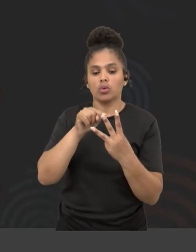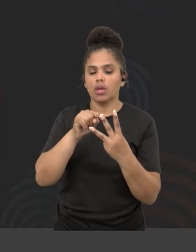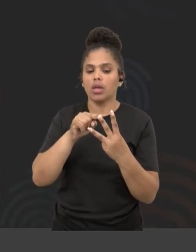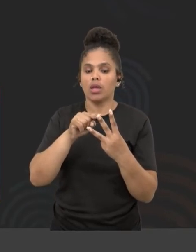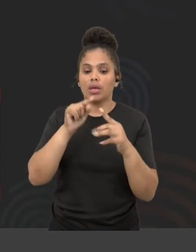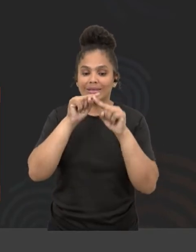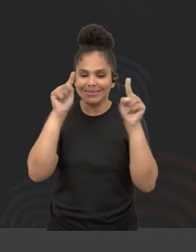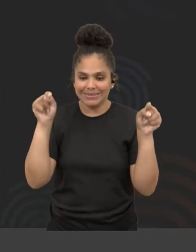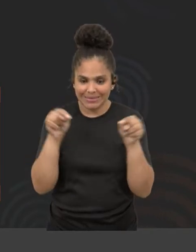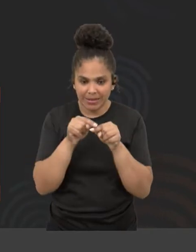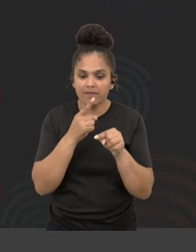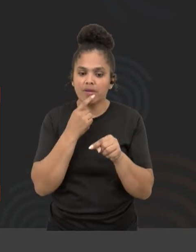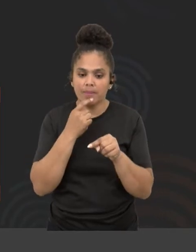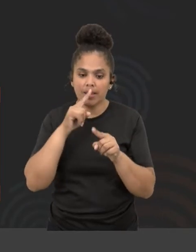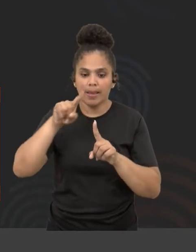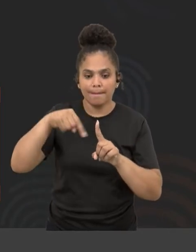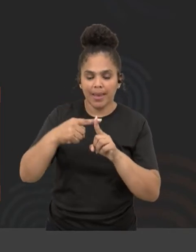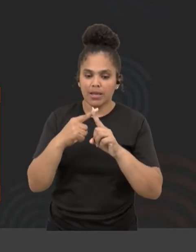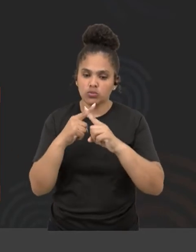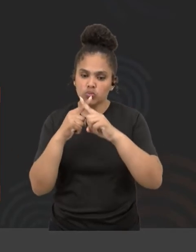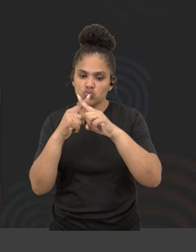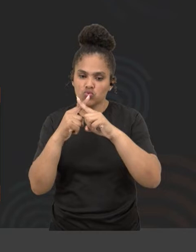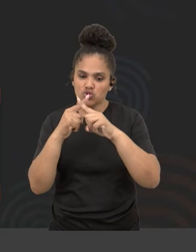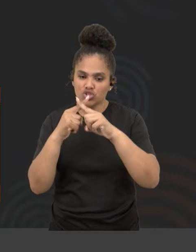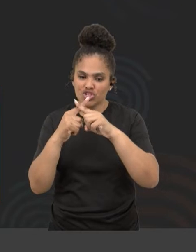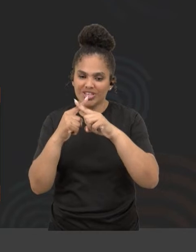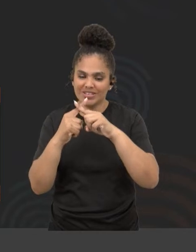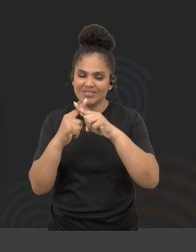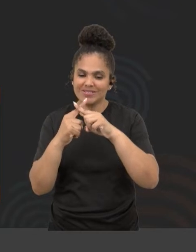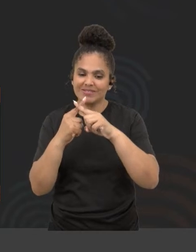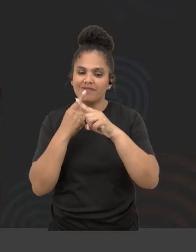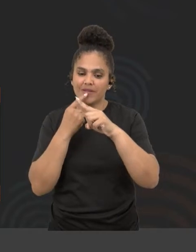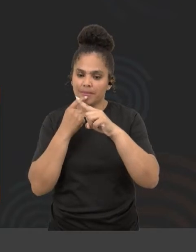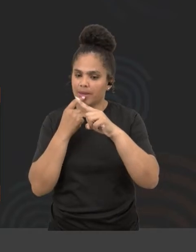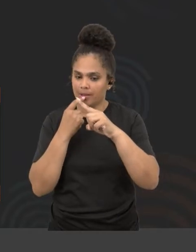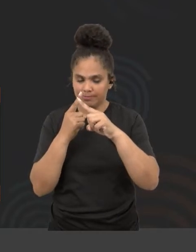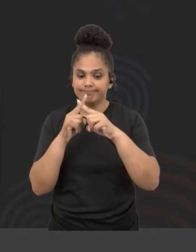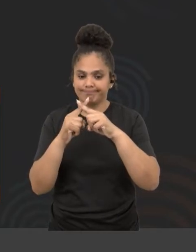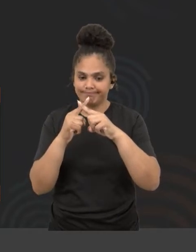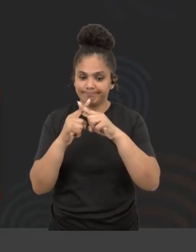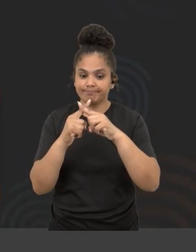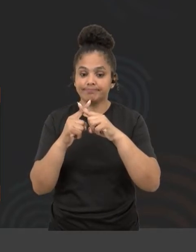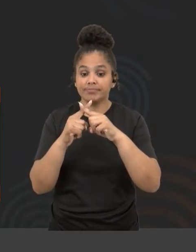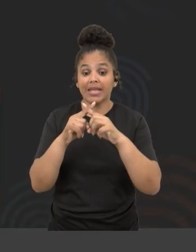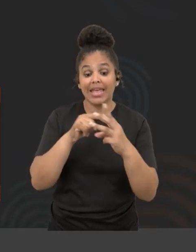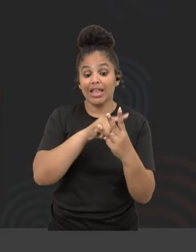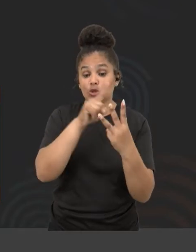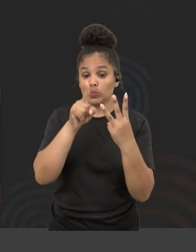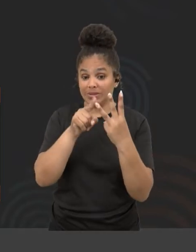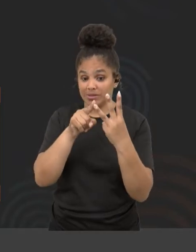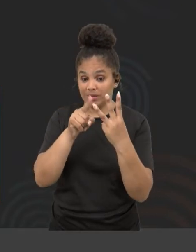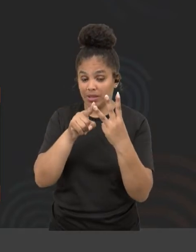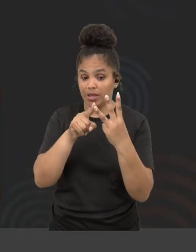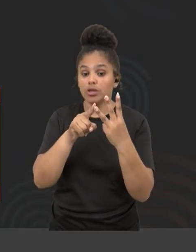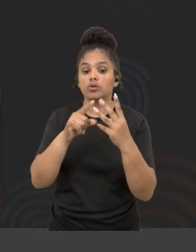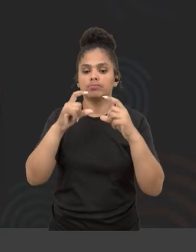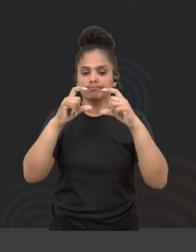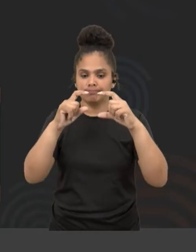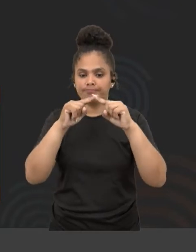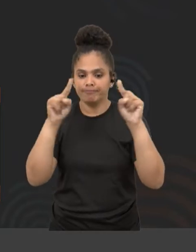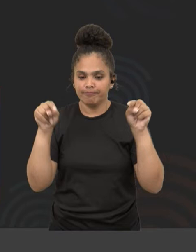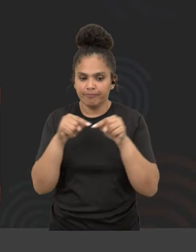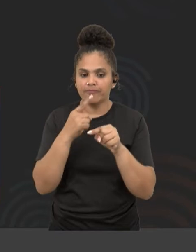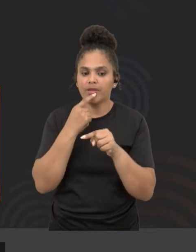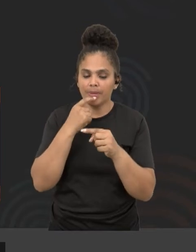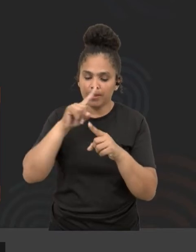ícone de X, né, do lado, no mesmo campo de senha. E no terceiro exemplo, além do ícone de